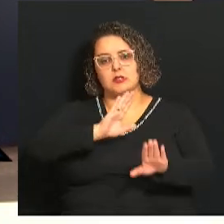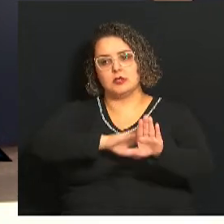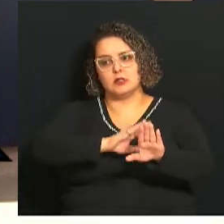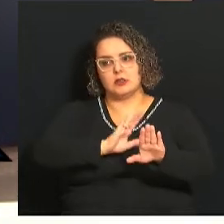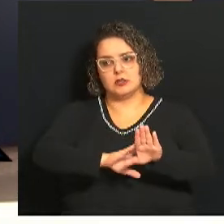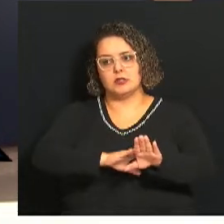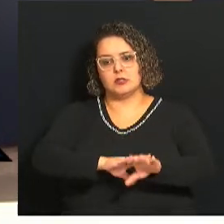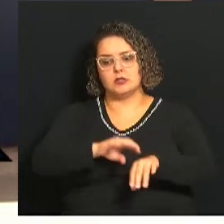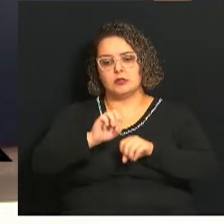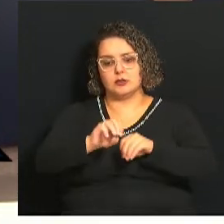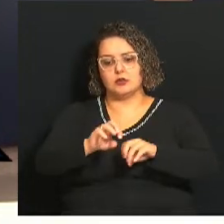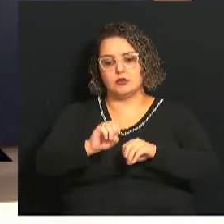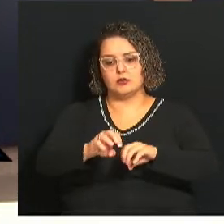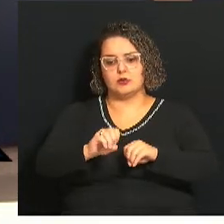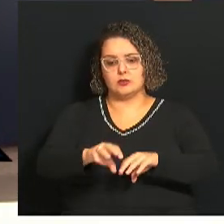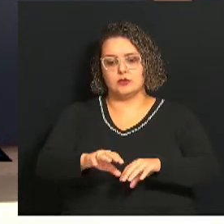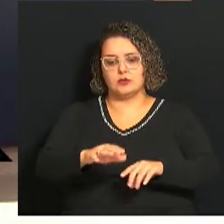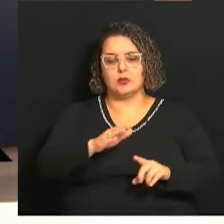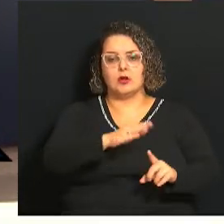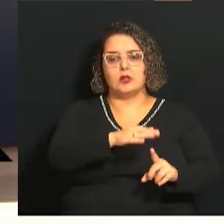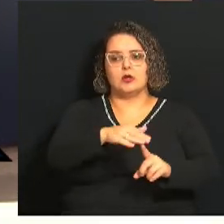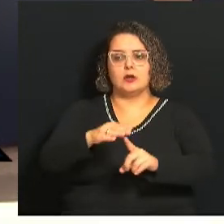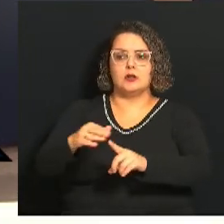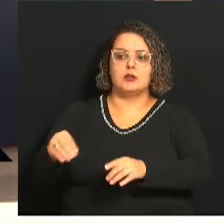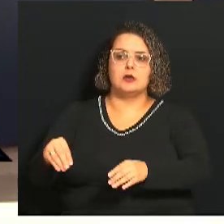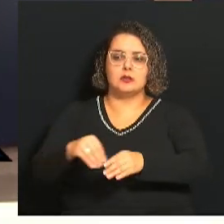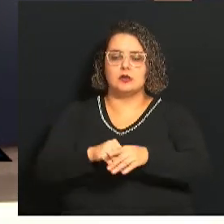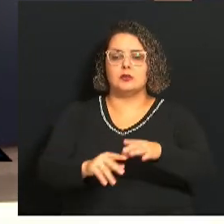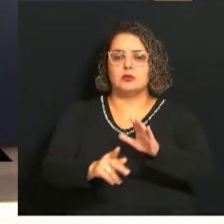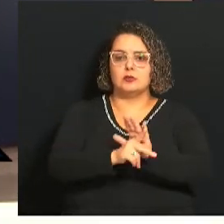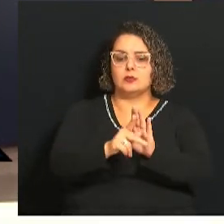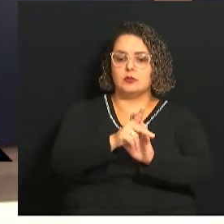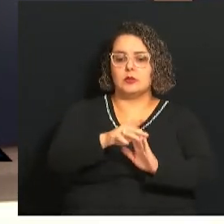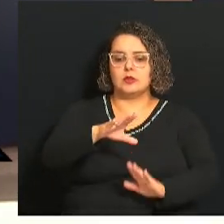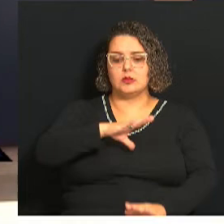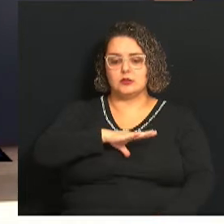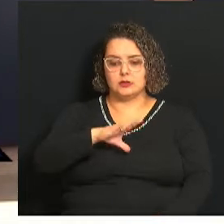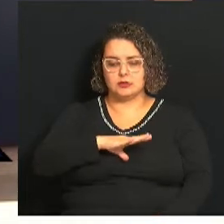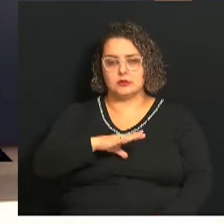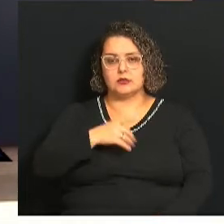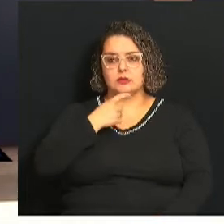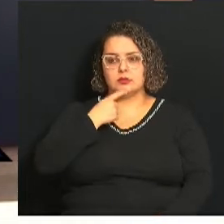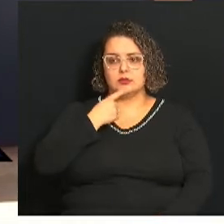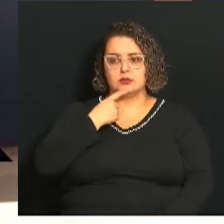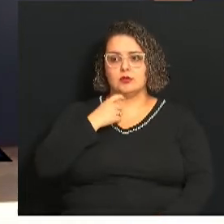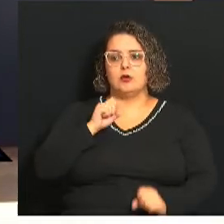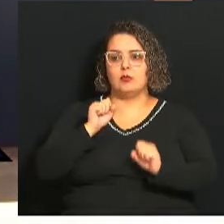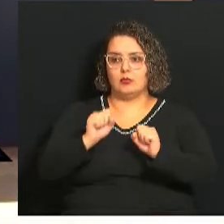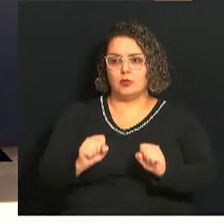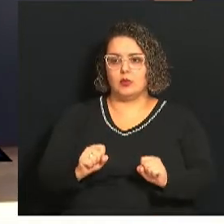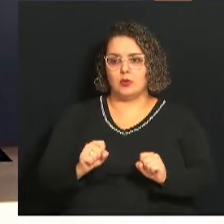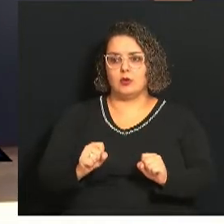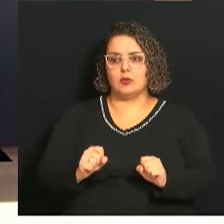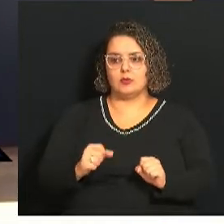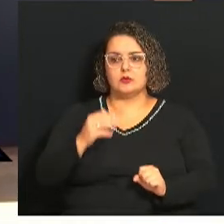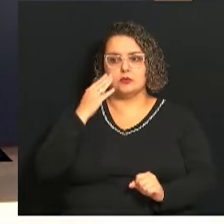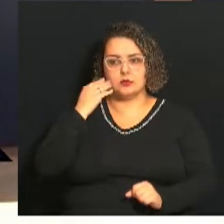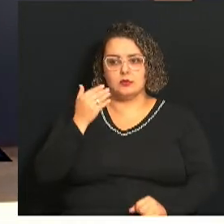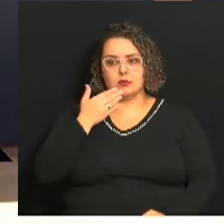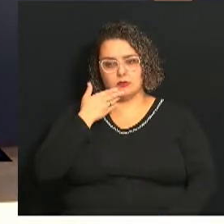educação ambiental dentro do Plano Municipal de Educação Ambiental. Eu posso até depois me inteirar e